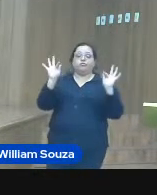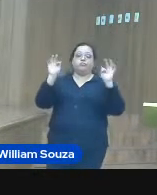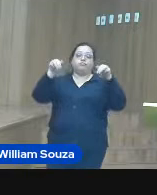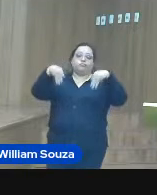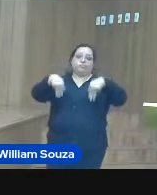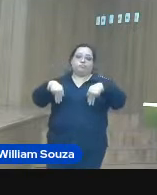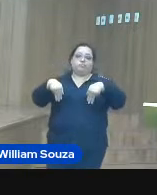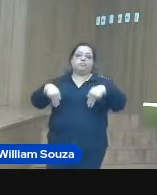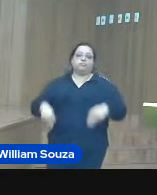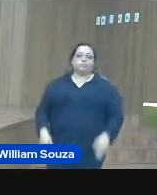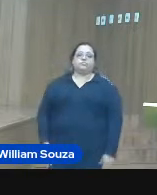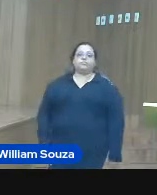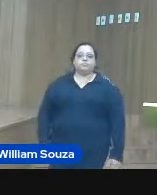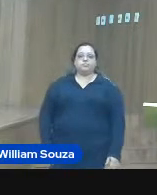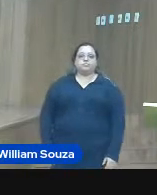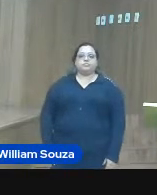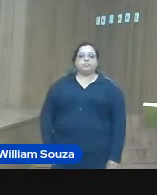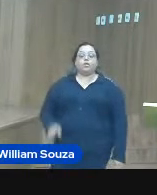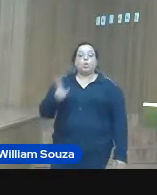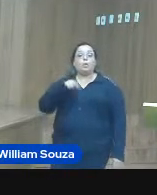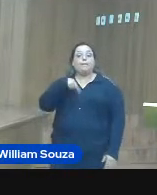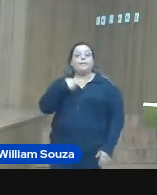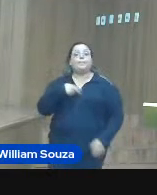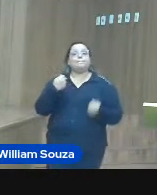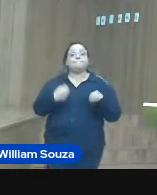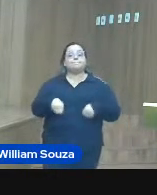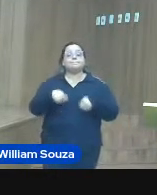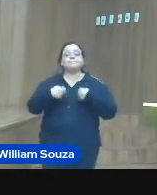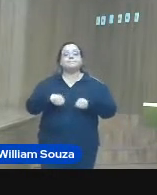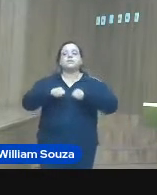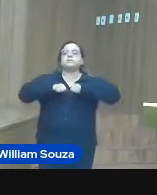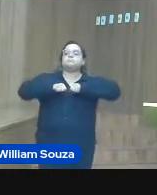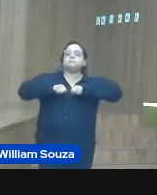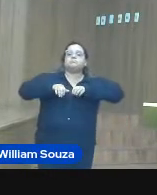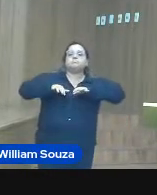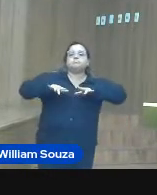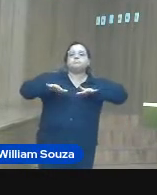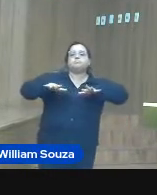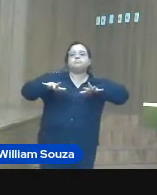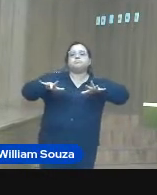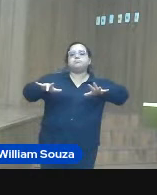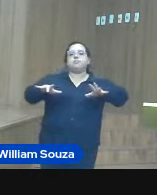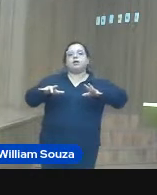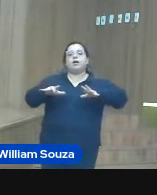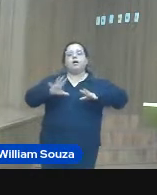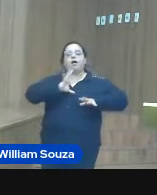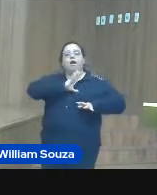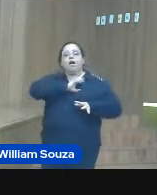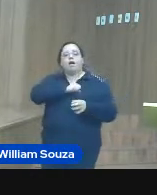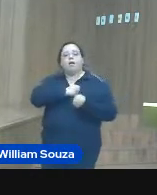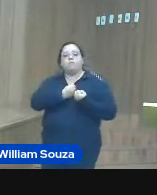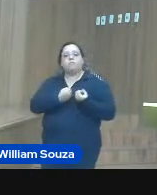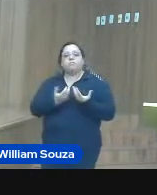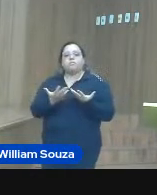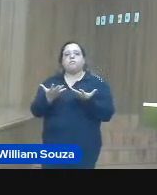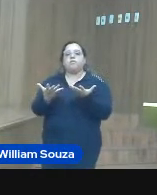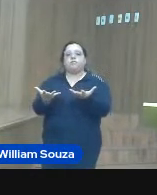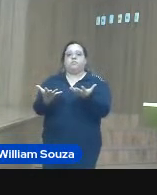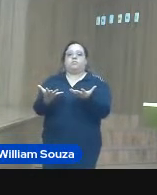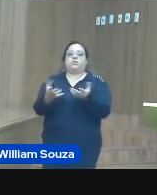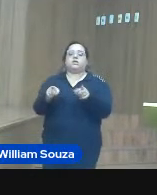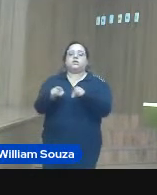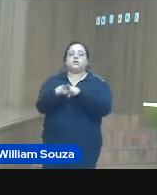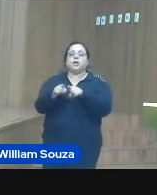A gente precisa gerar amor. Amor. A gente precisa combater a